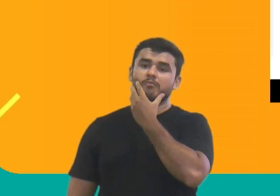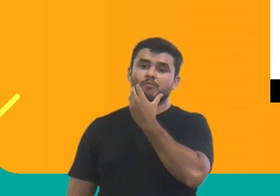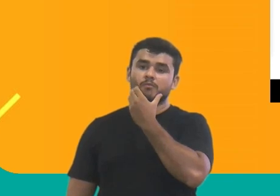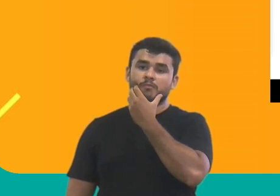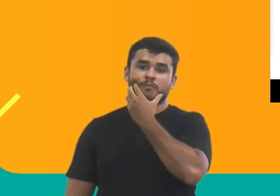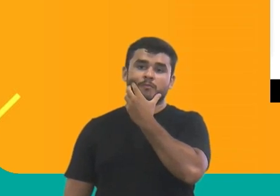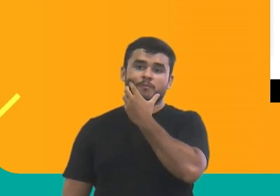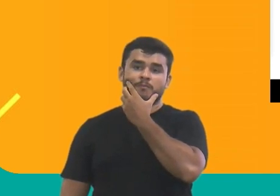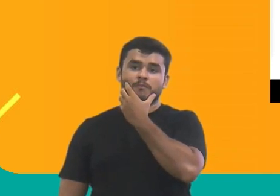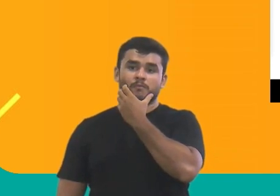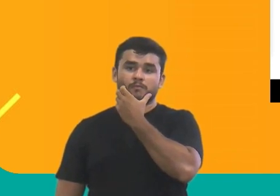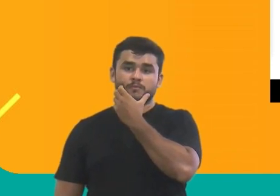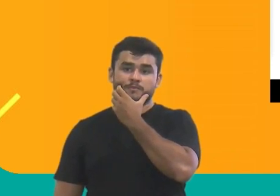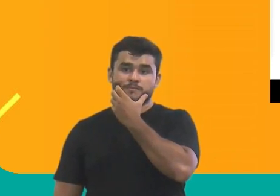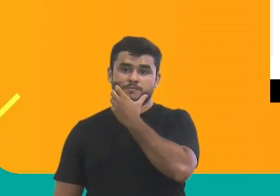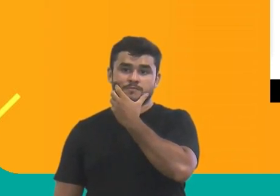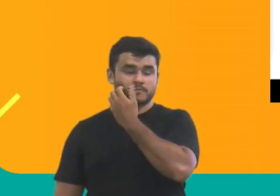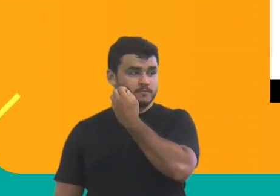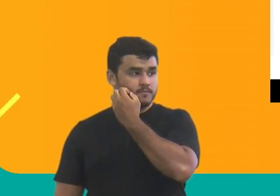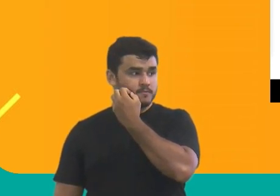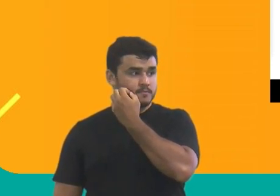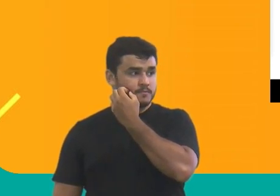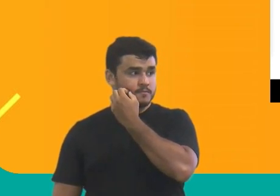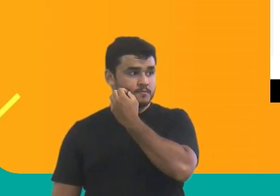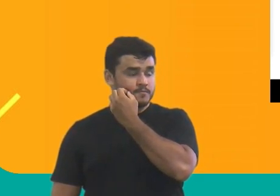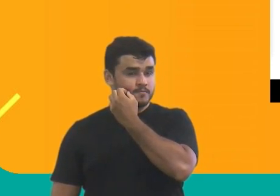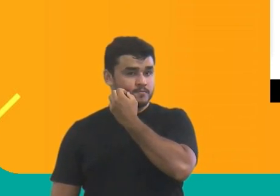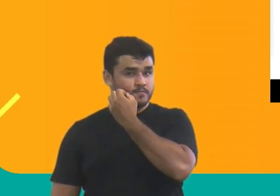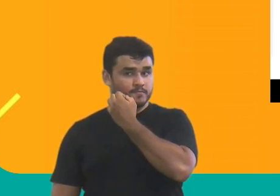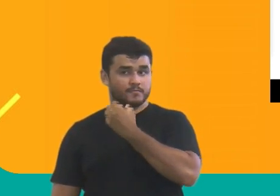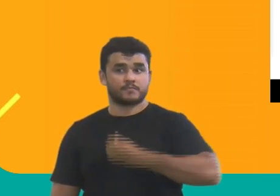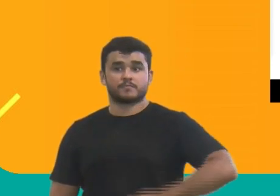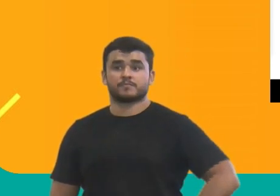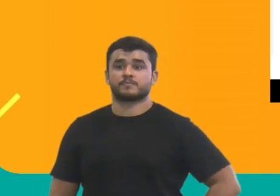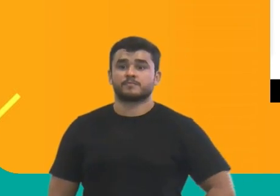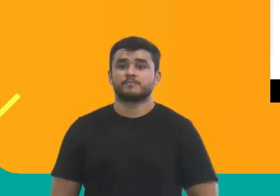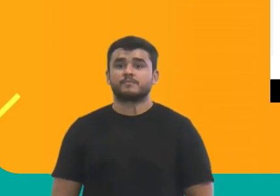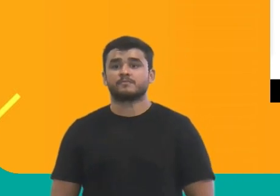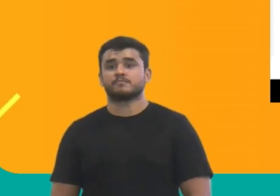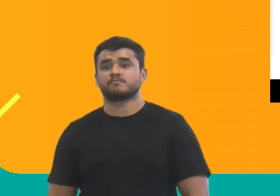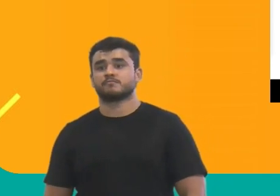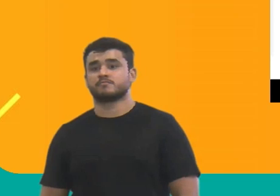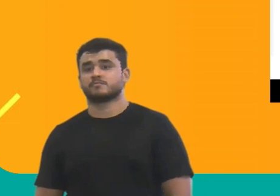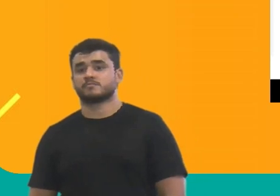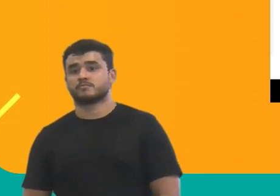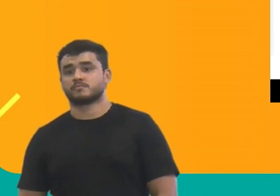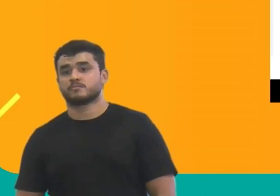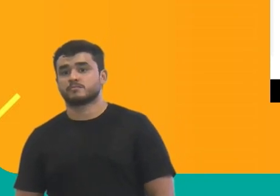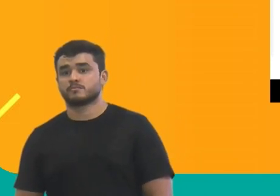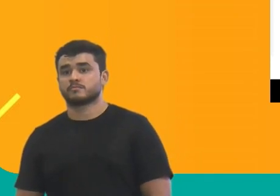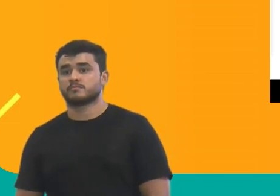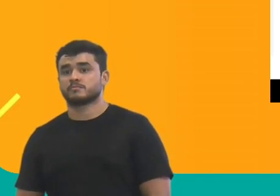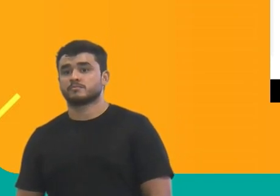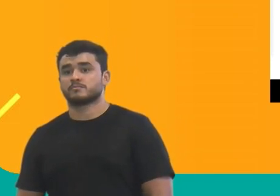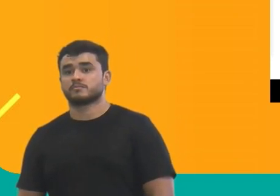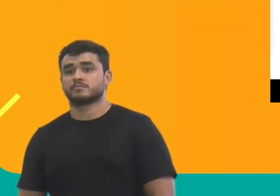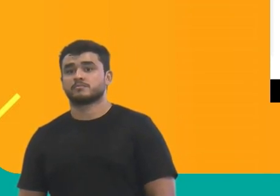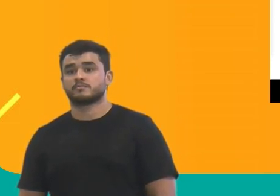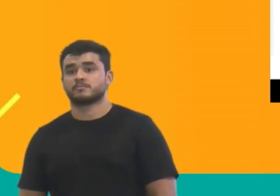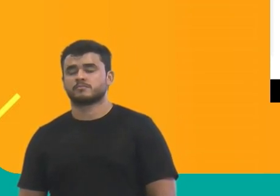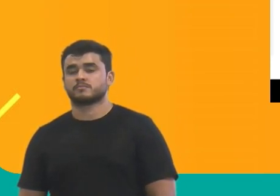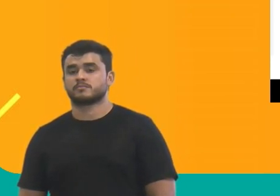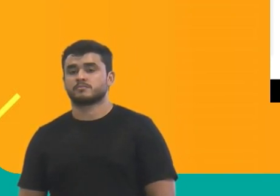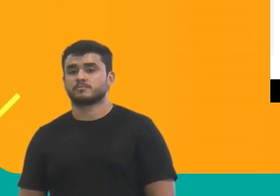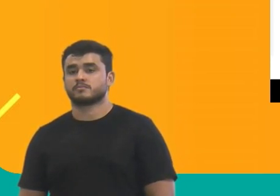uma ideia. Vou só abrir aqui, porque minha vida está... Letra D. Se o soro caseiro for preparado em concentração muito